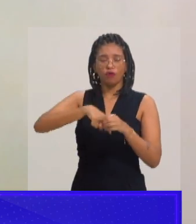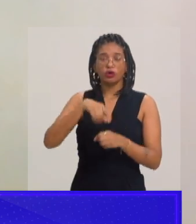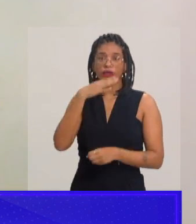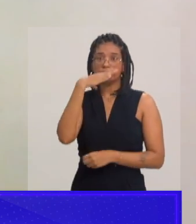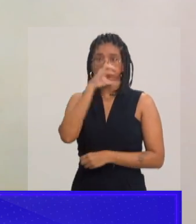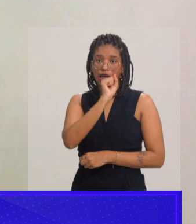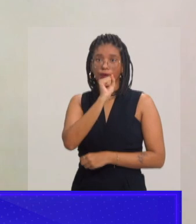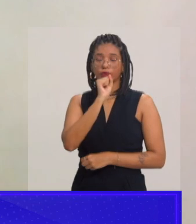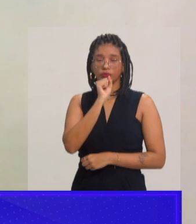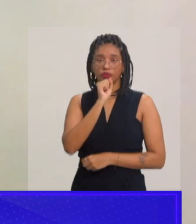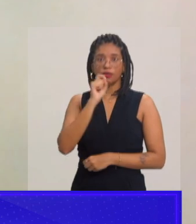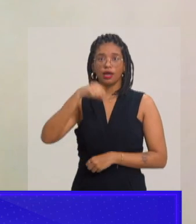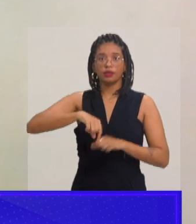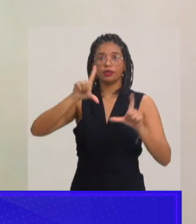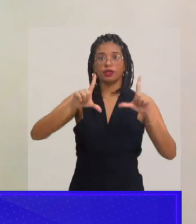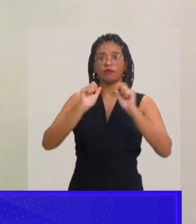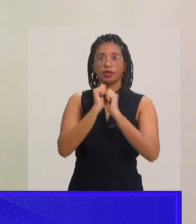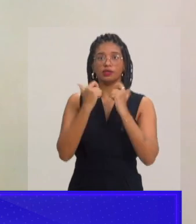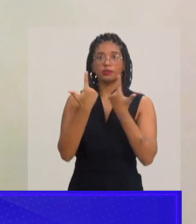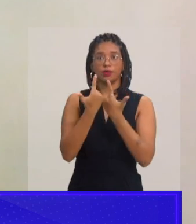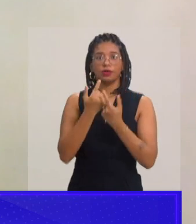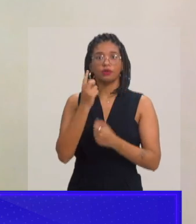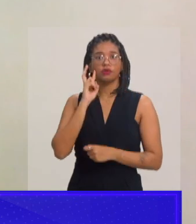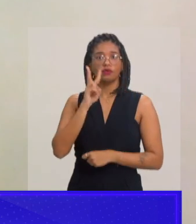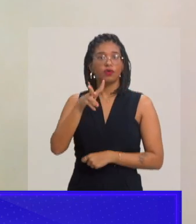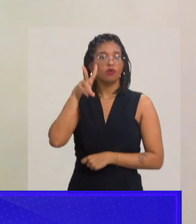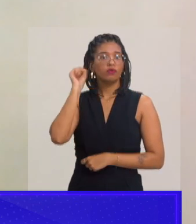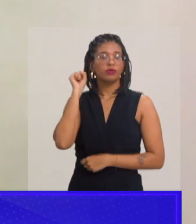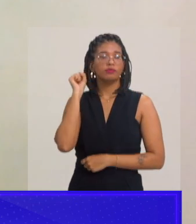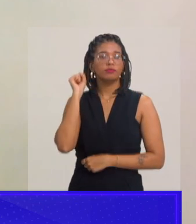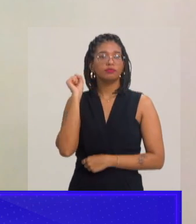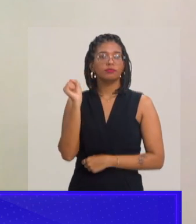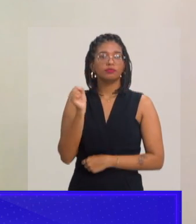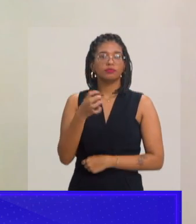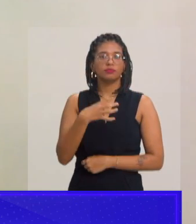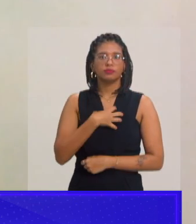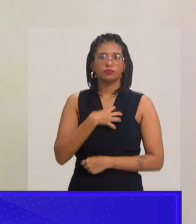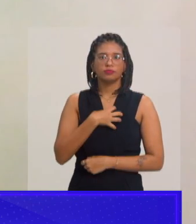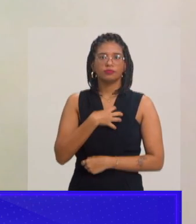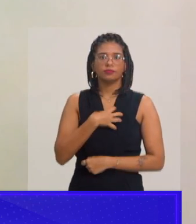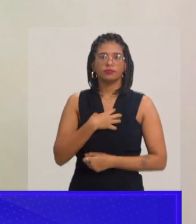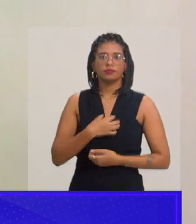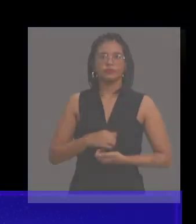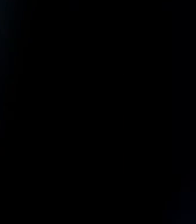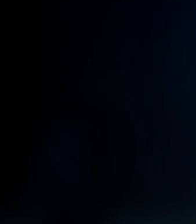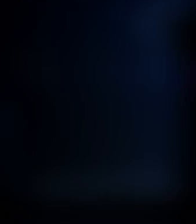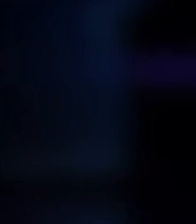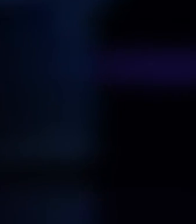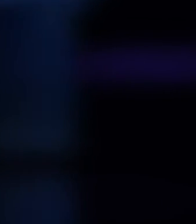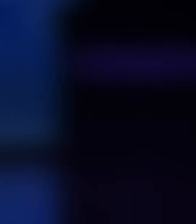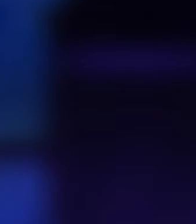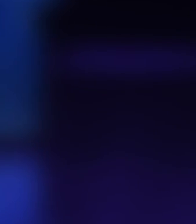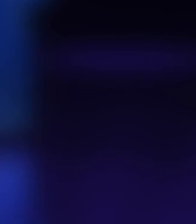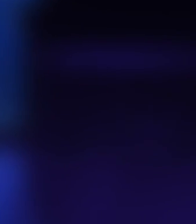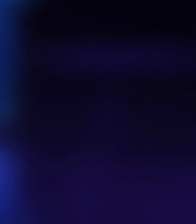de volta sábado, aqui na TV Assembleia. No ver, ouvir, sentir.